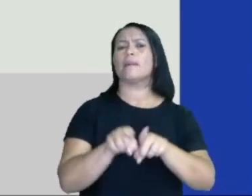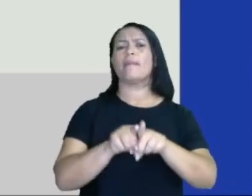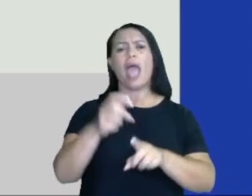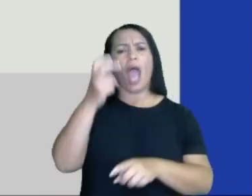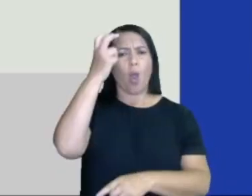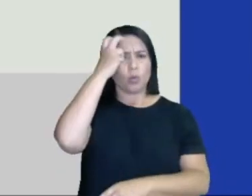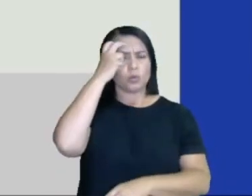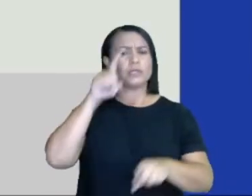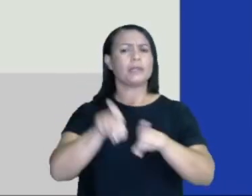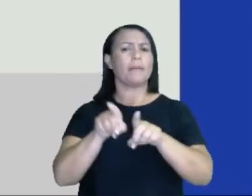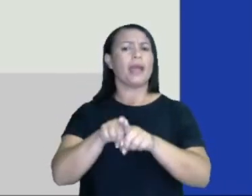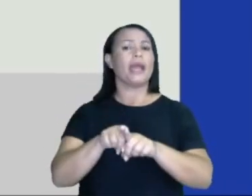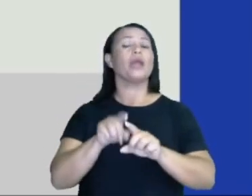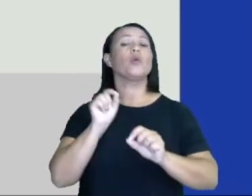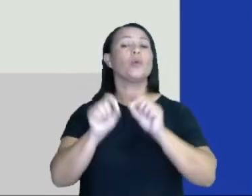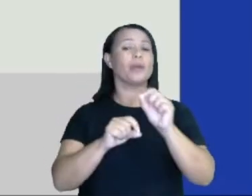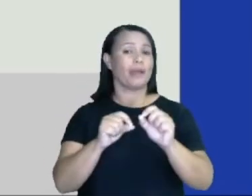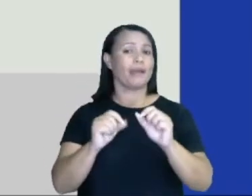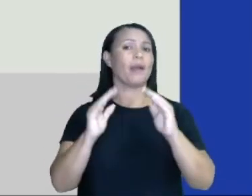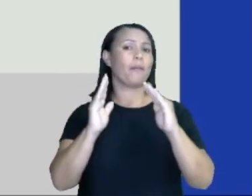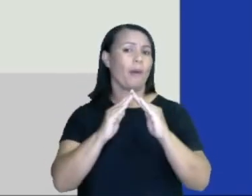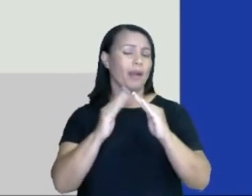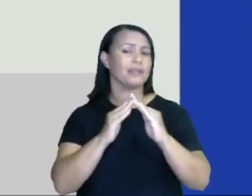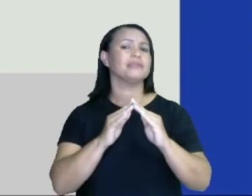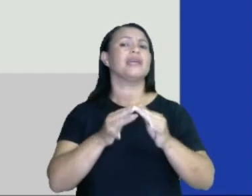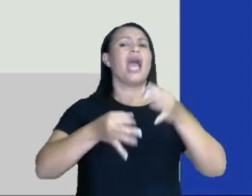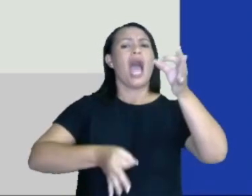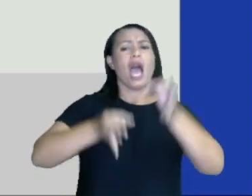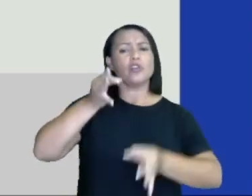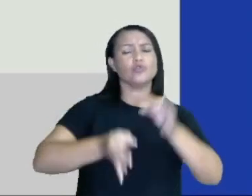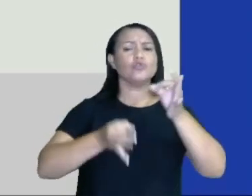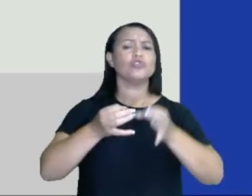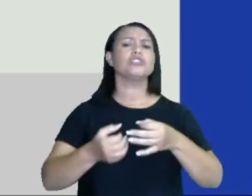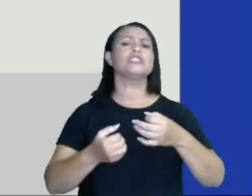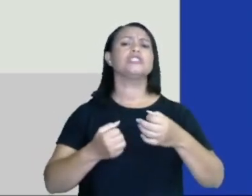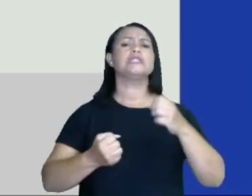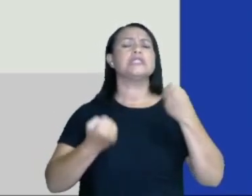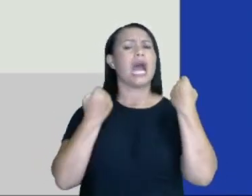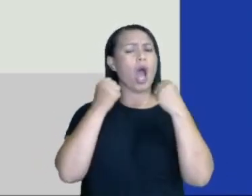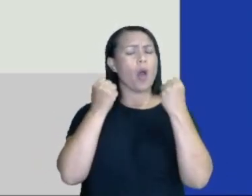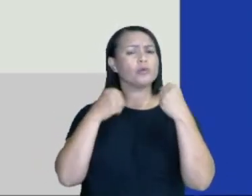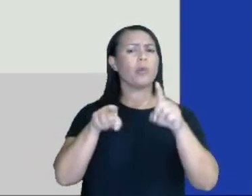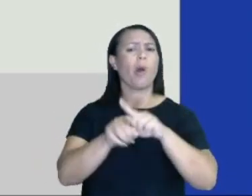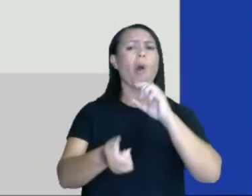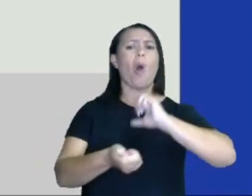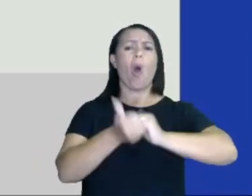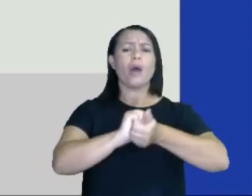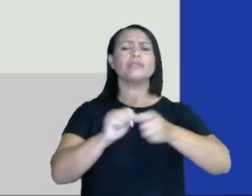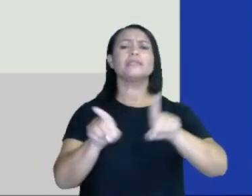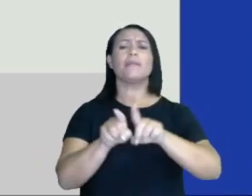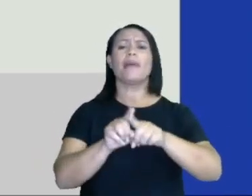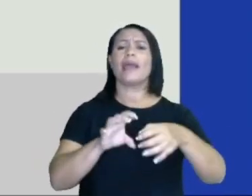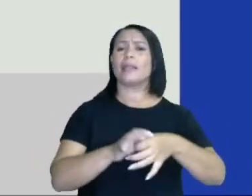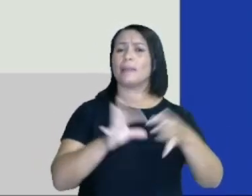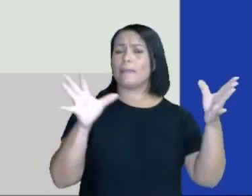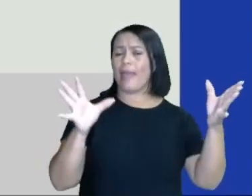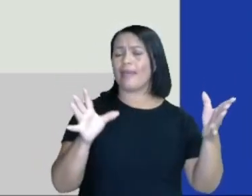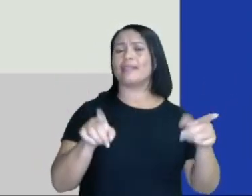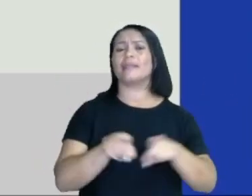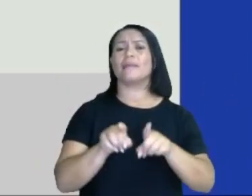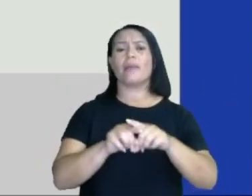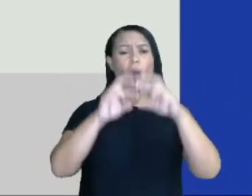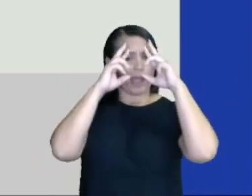cultura, à moradia, ao acesso à justiça, ao esporte, ao lazer, ao trabalho, à cidadania, à liberdade, à dignidade,